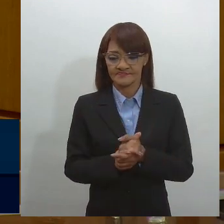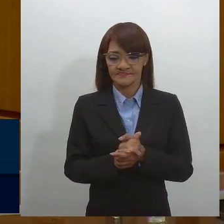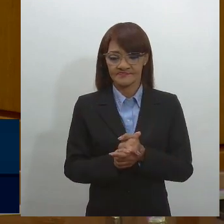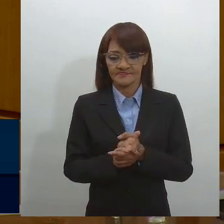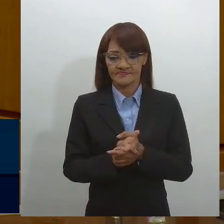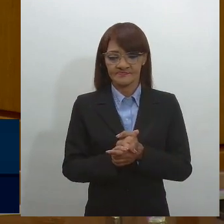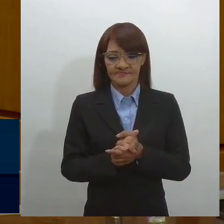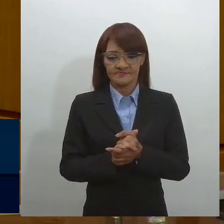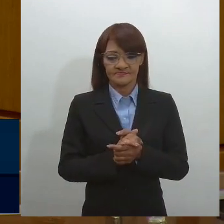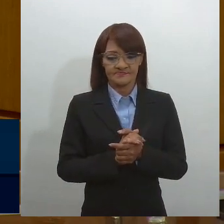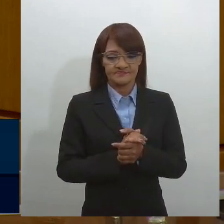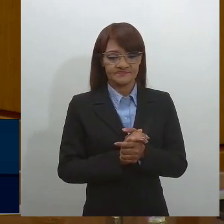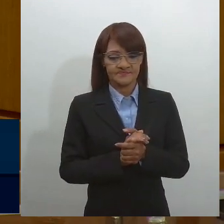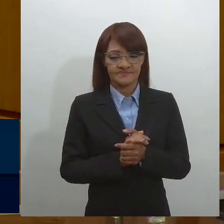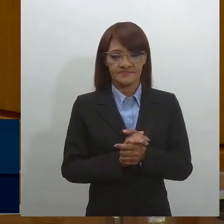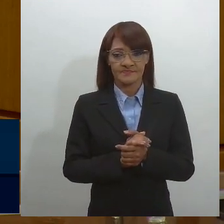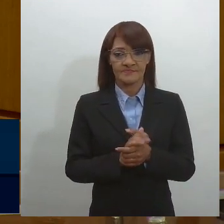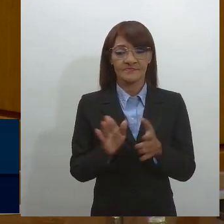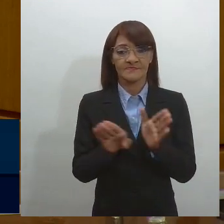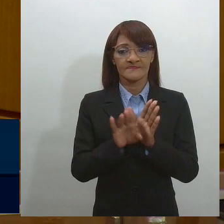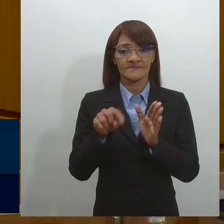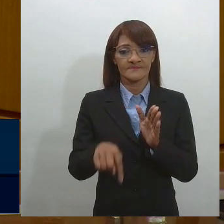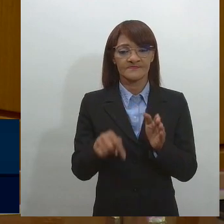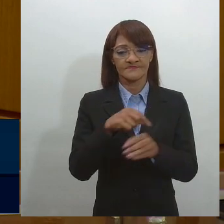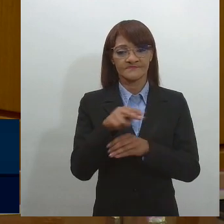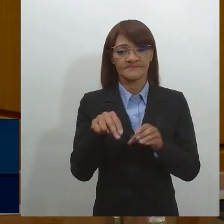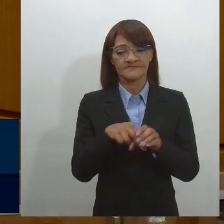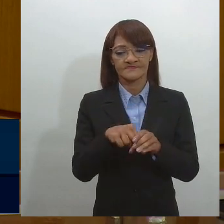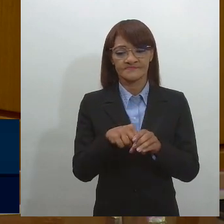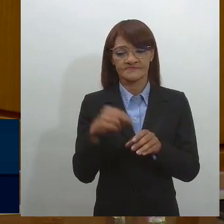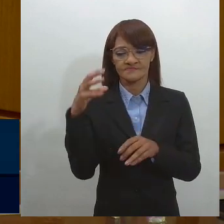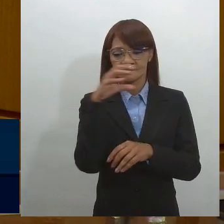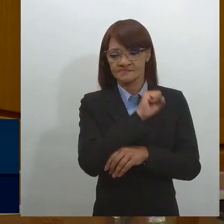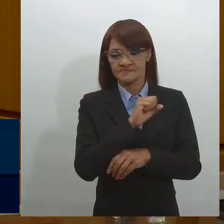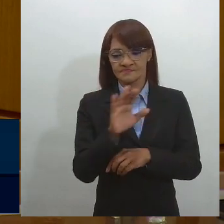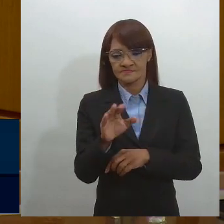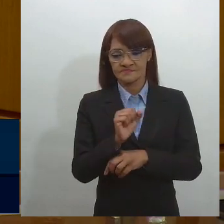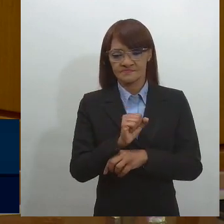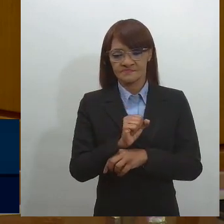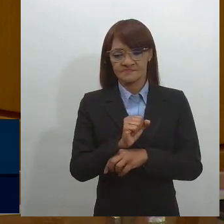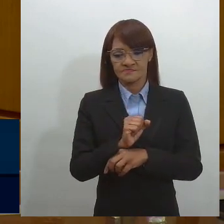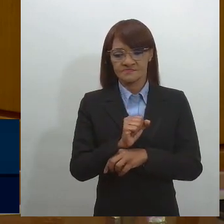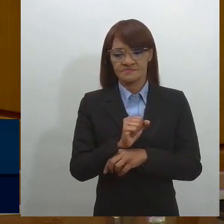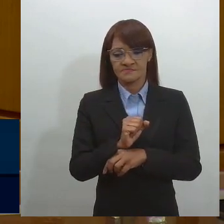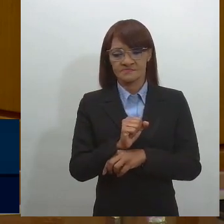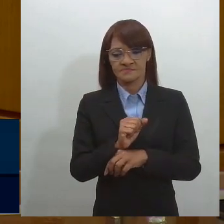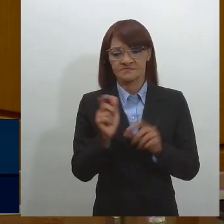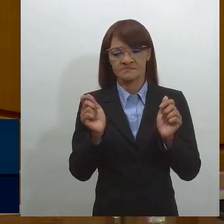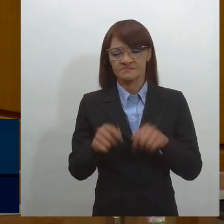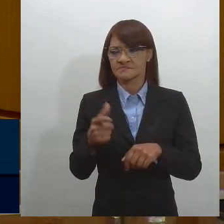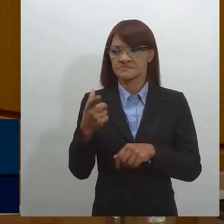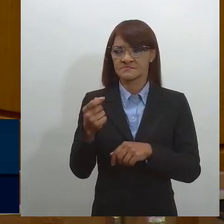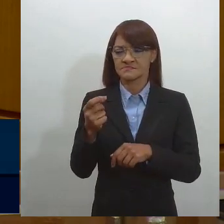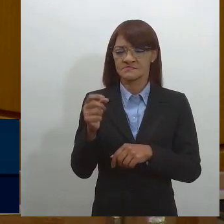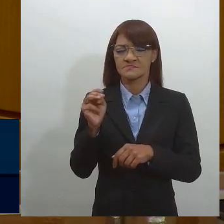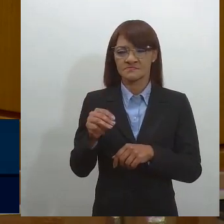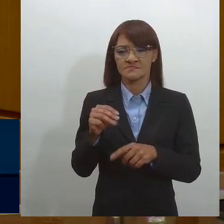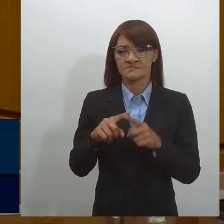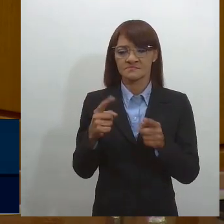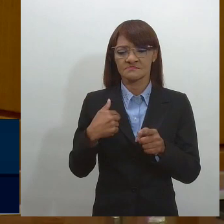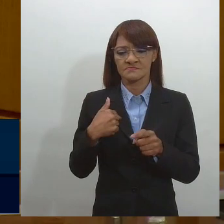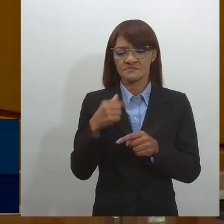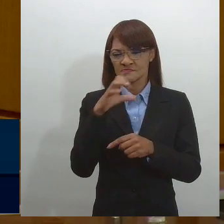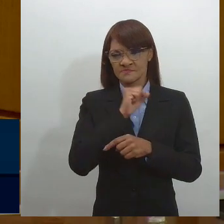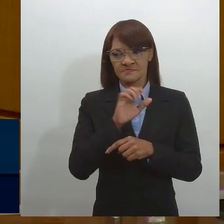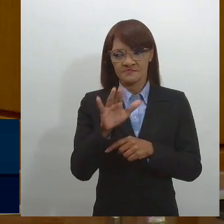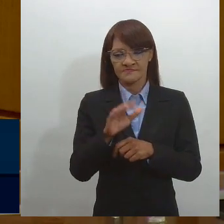à tribuna, e eu serei rápido, presidenta, embora nós tenhamos aí 20 minutos, praticamente, mas é para, de novo,